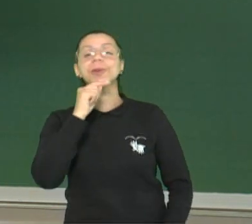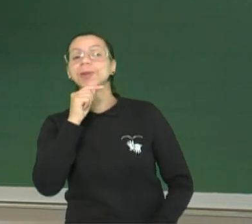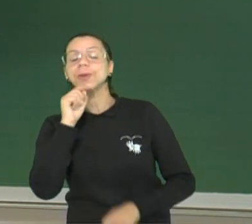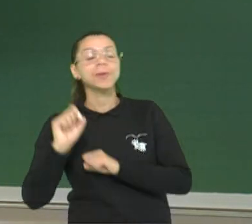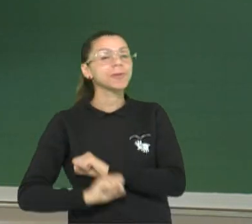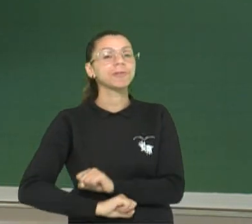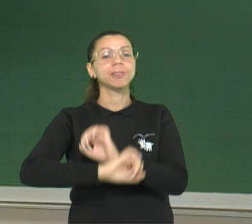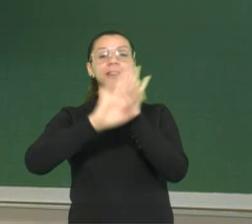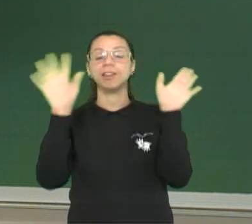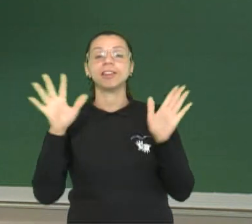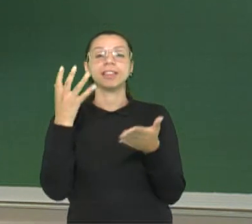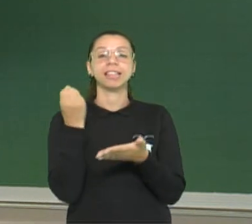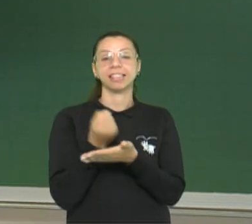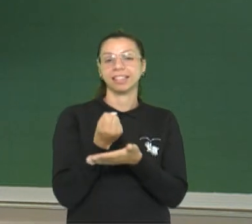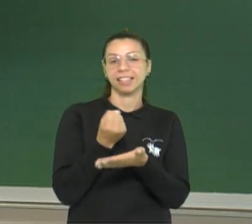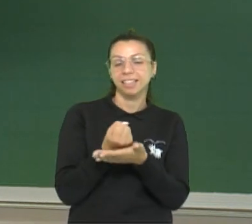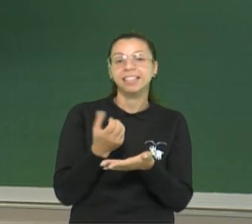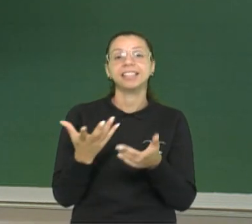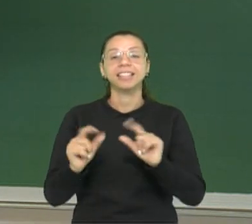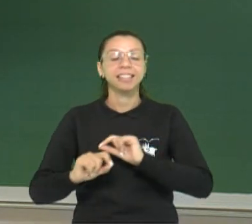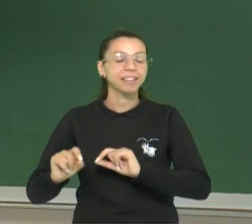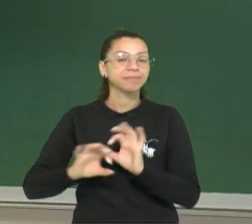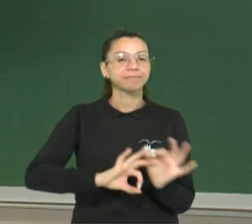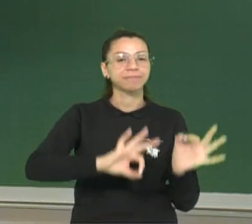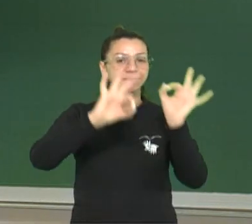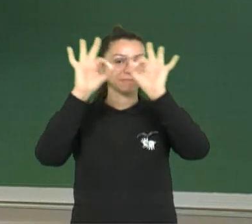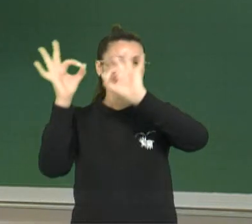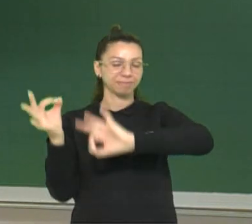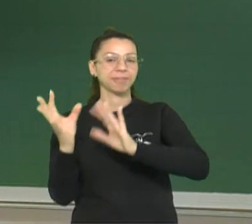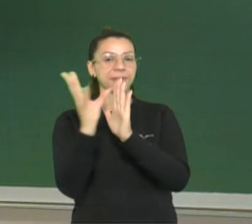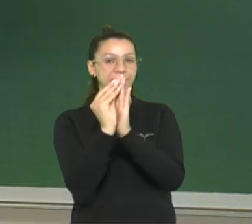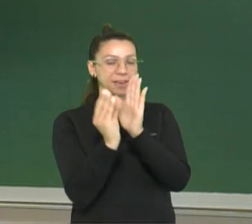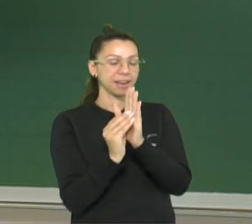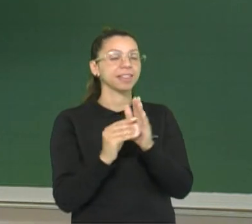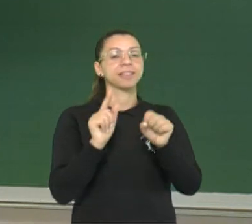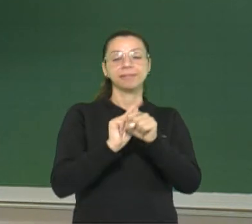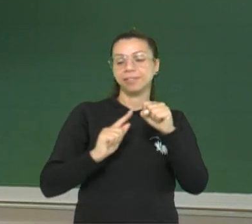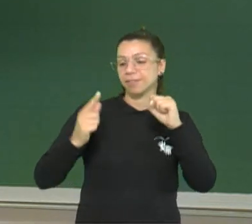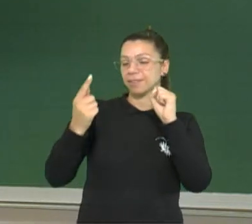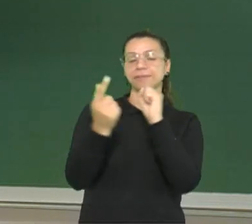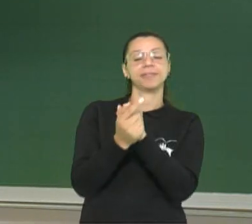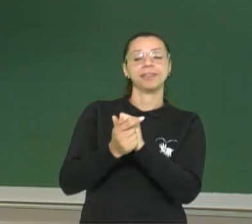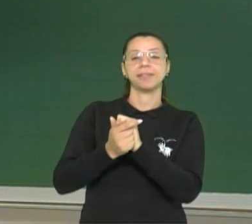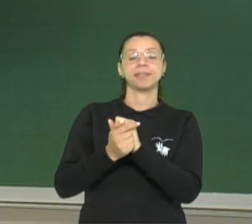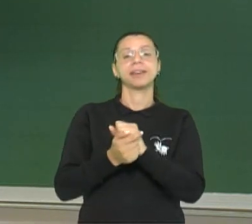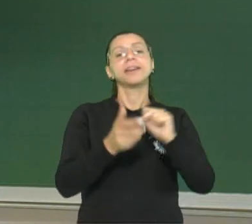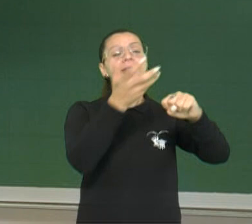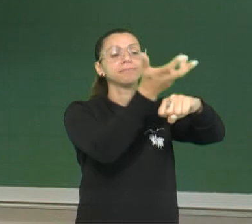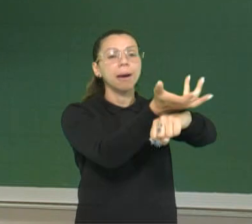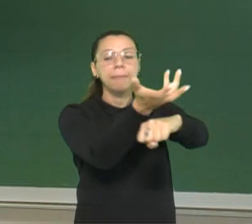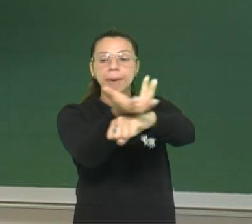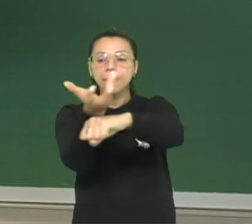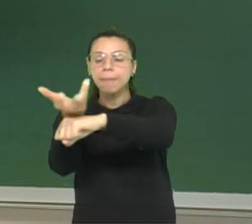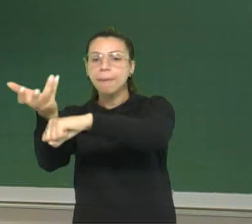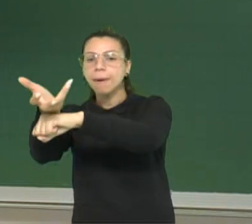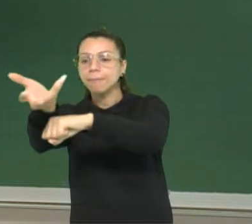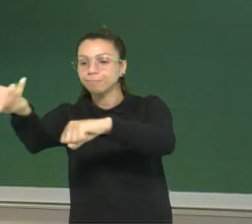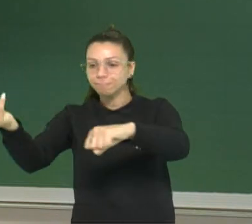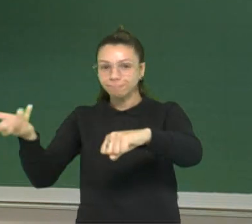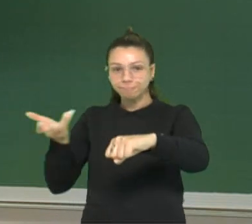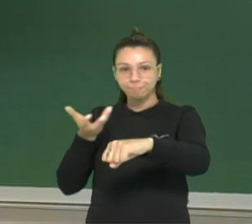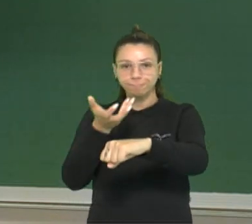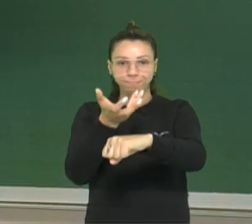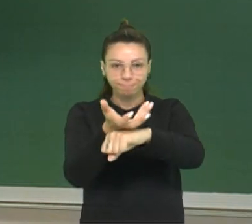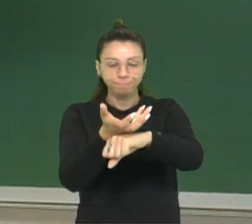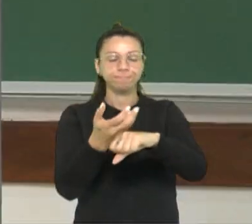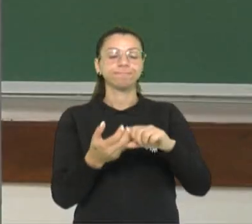suas anotações dos conteúdos que você tem acompanhado tanto na aula de Geografia quanto nas demais aulas que você tem acompanhado durante esse